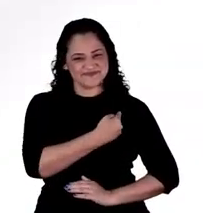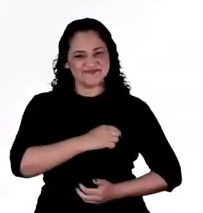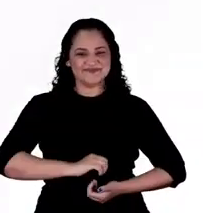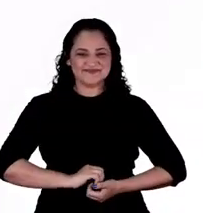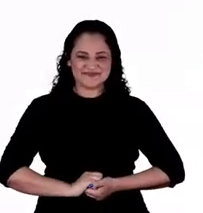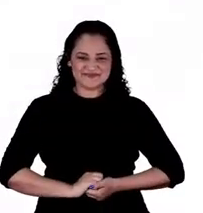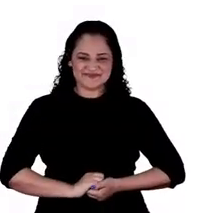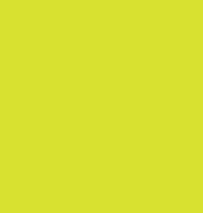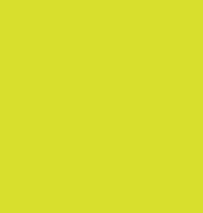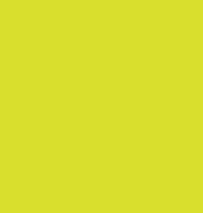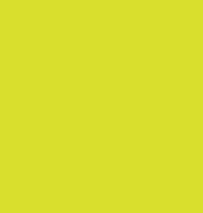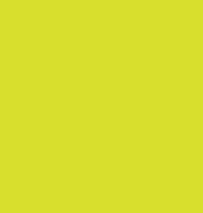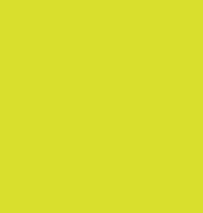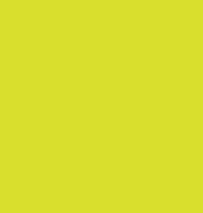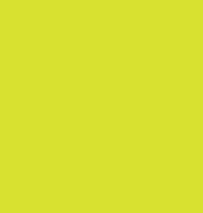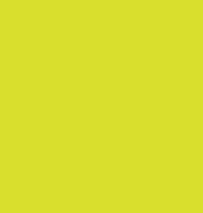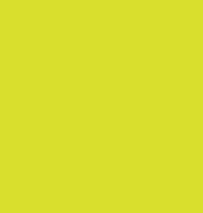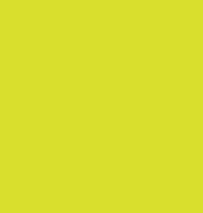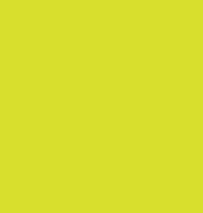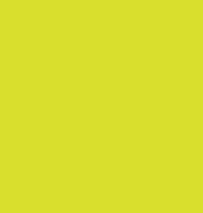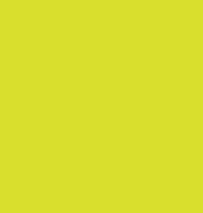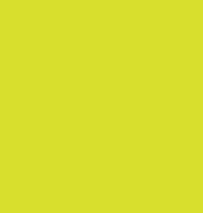que vem da gente